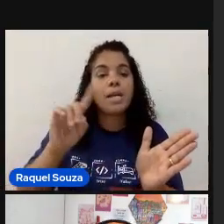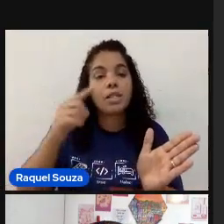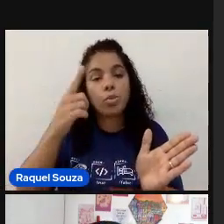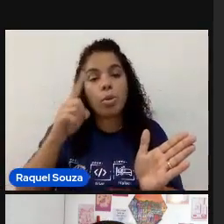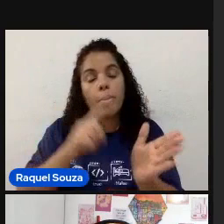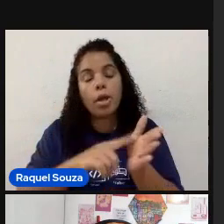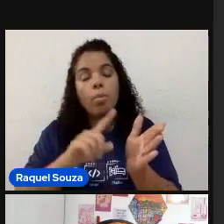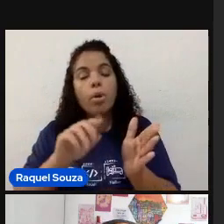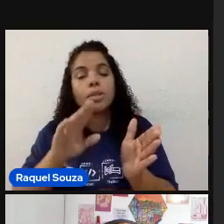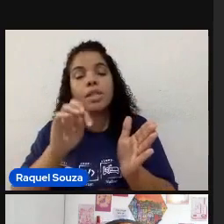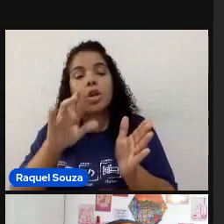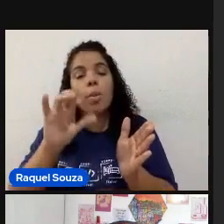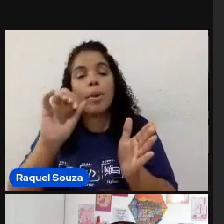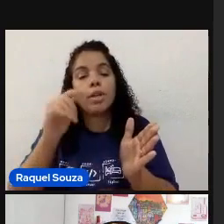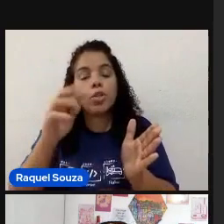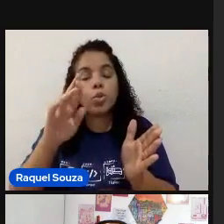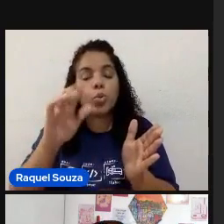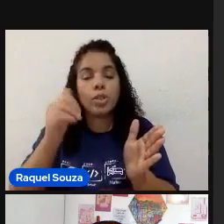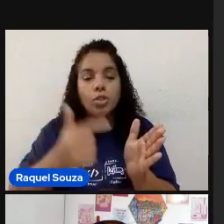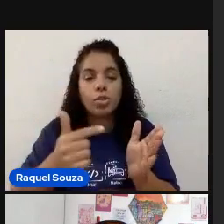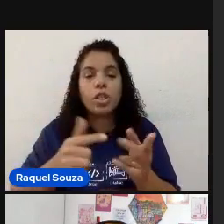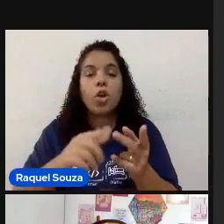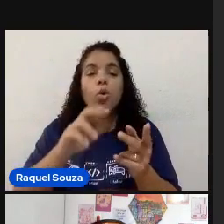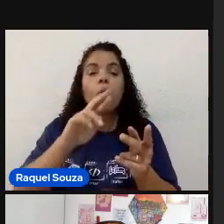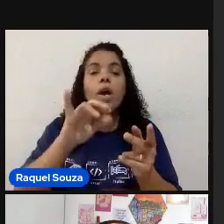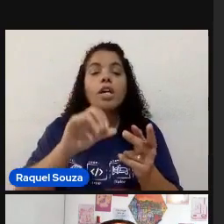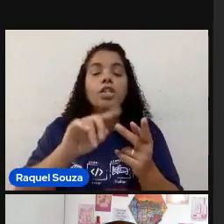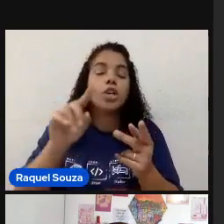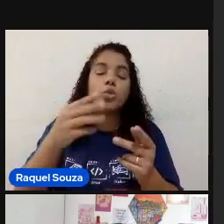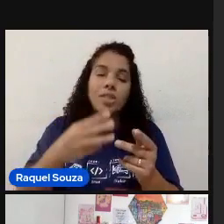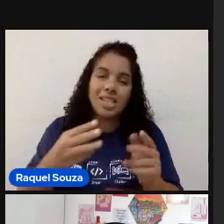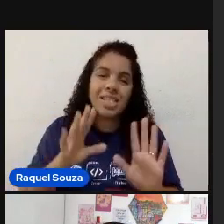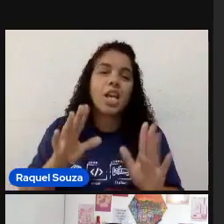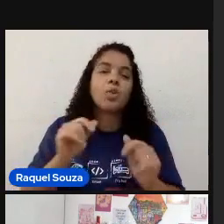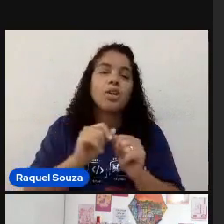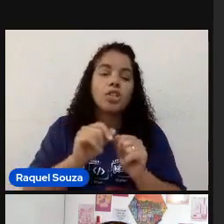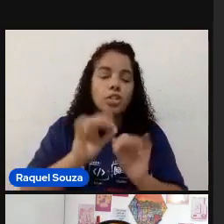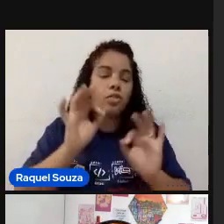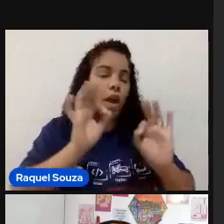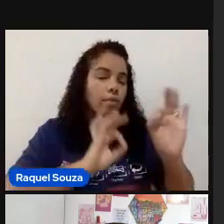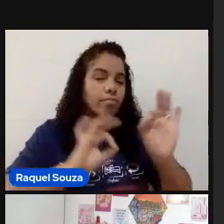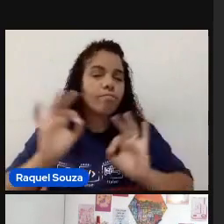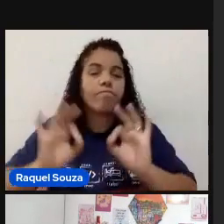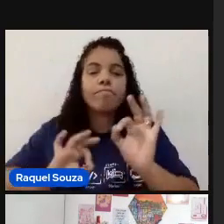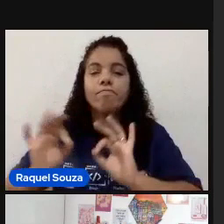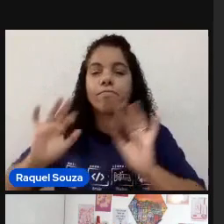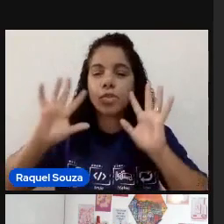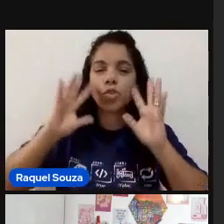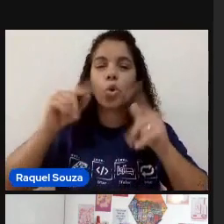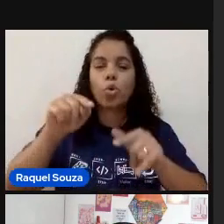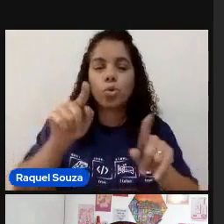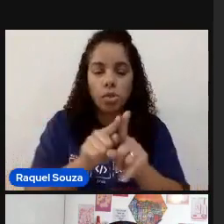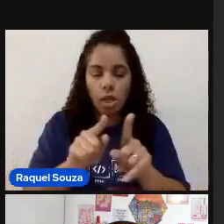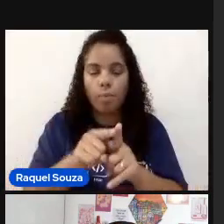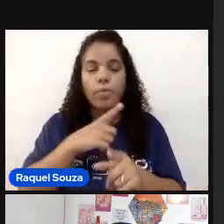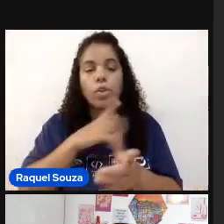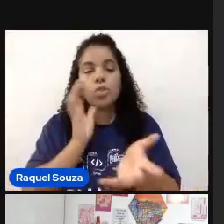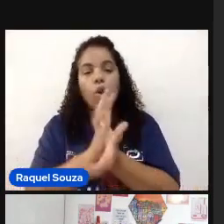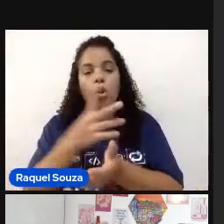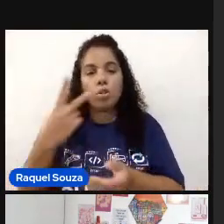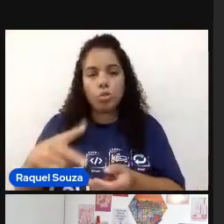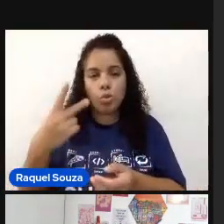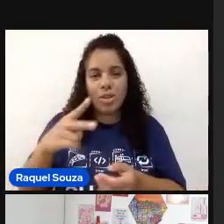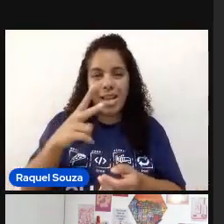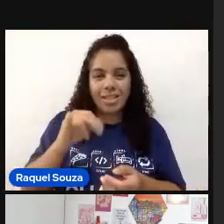gostar da cobertura do segundo e do recheio do terceiro. E aí a gente vai montando essa solução. No nosso caso, quando a gente